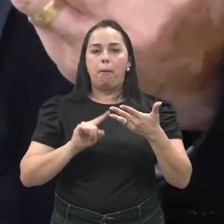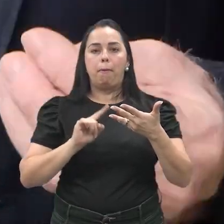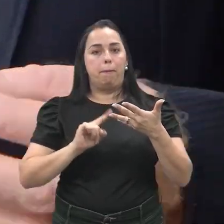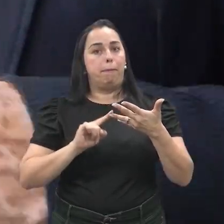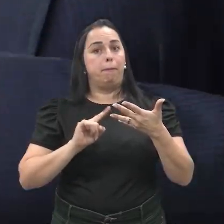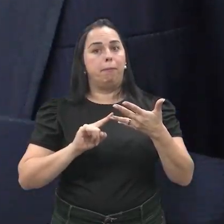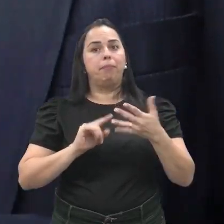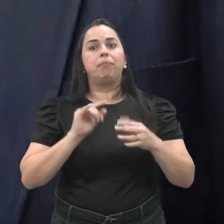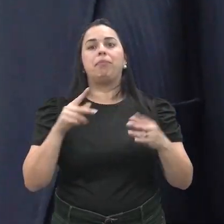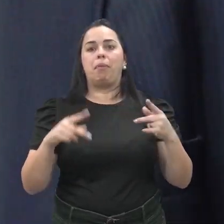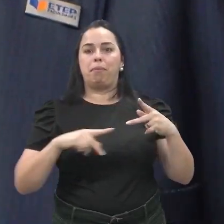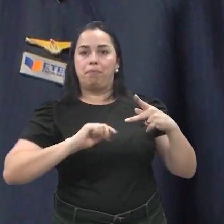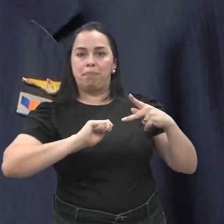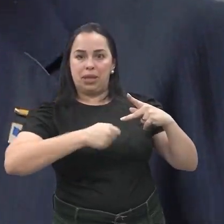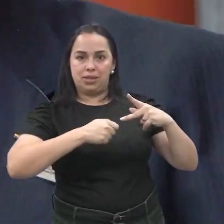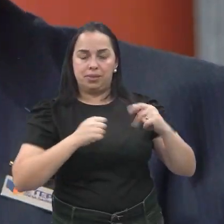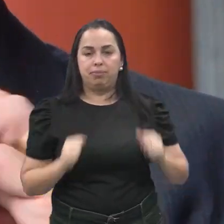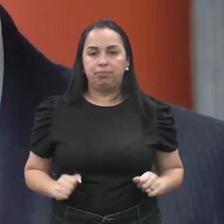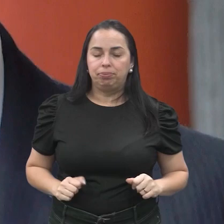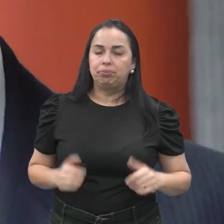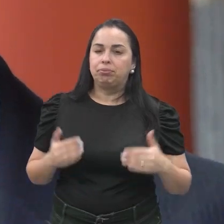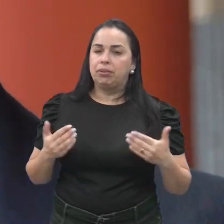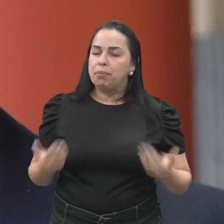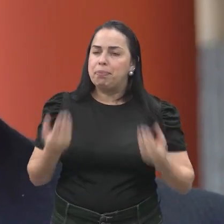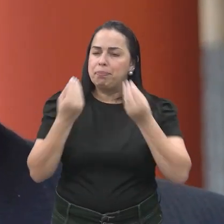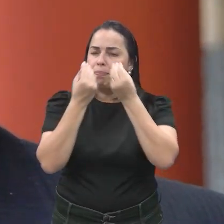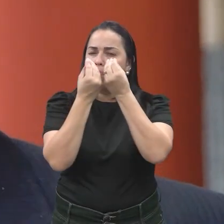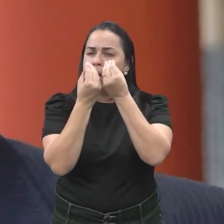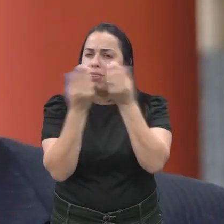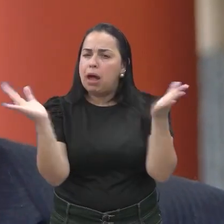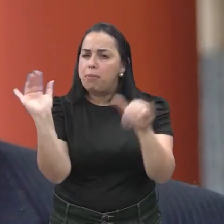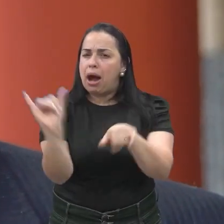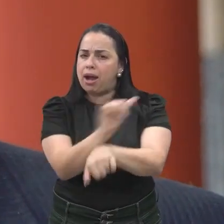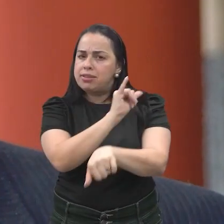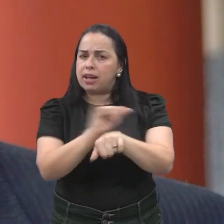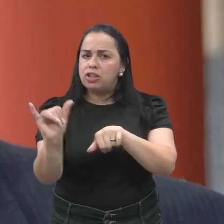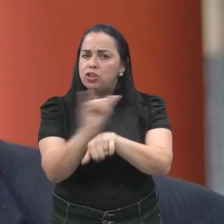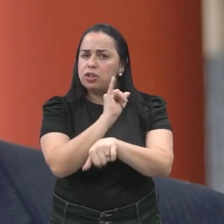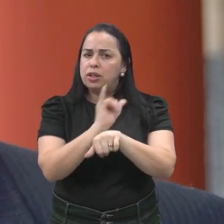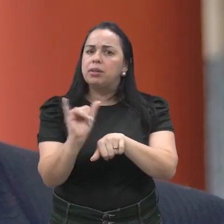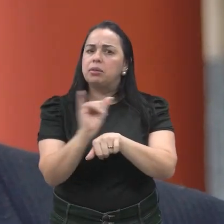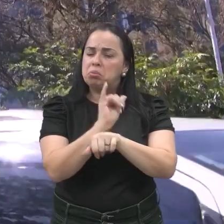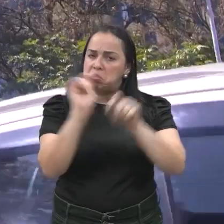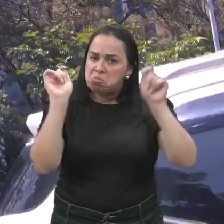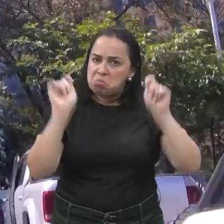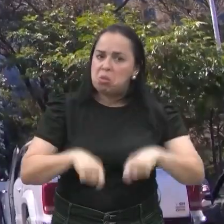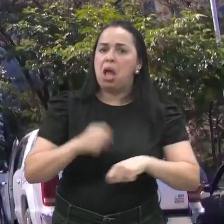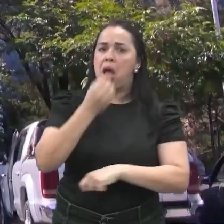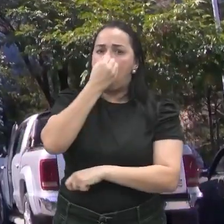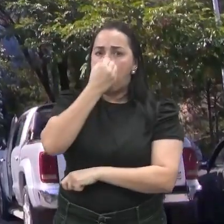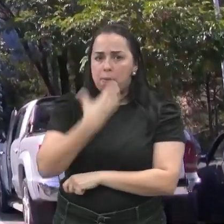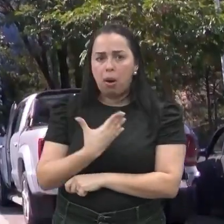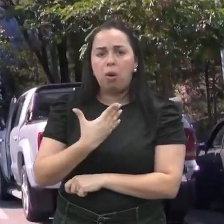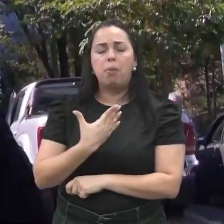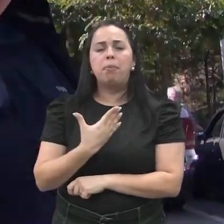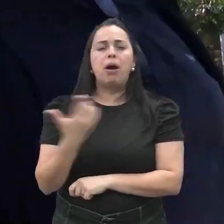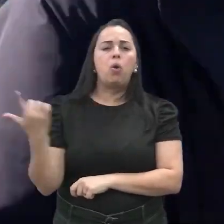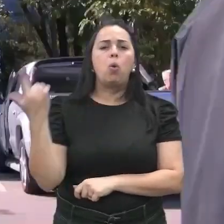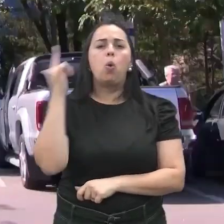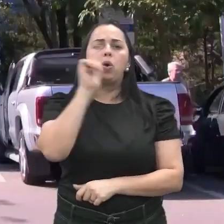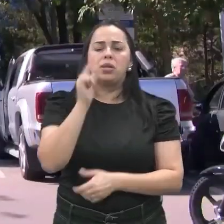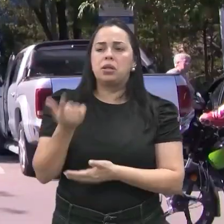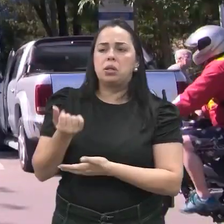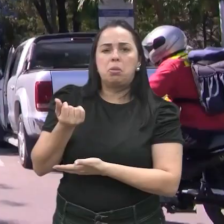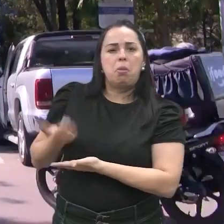Esse economista aponta que disponibilizar alternativas para a população é uma estratégia eficaz para assegurar uma